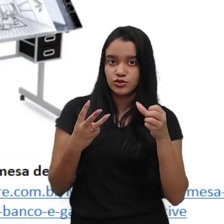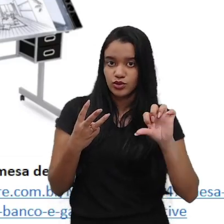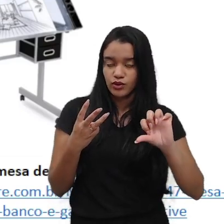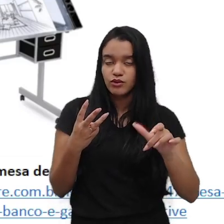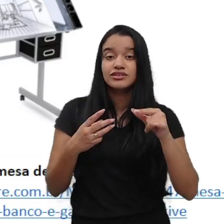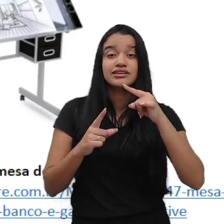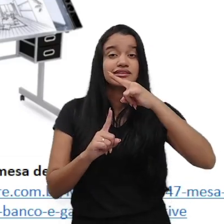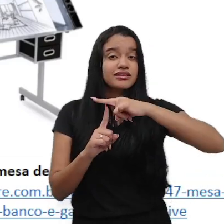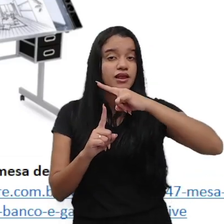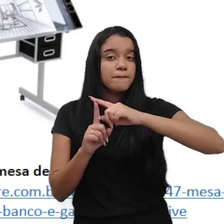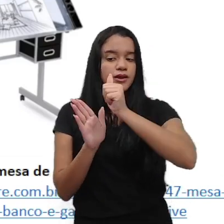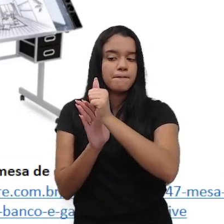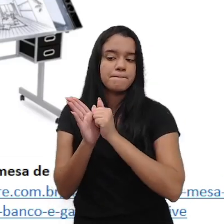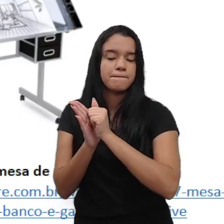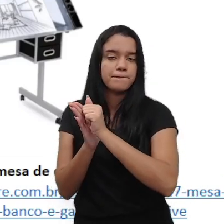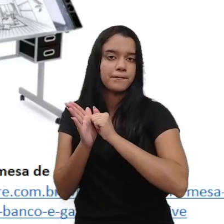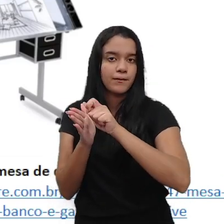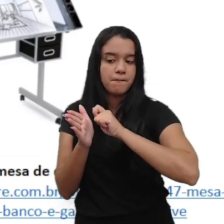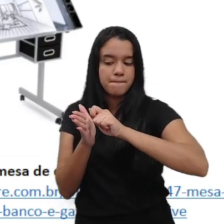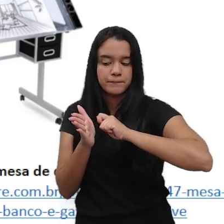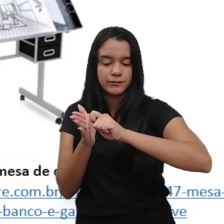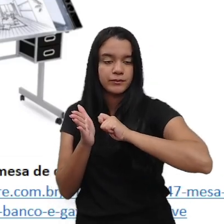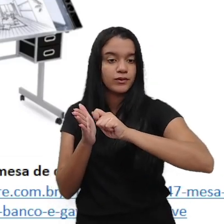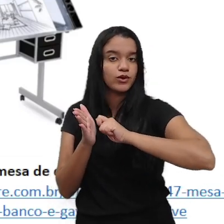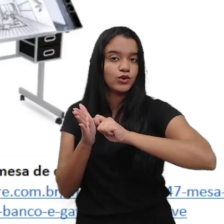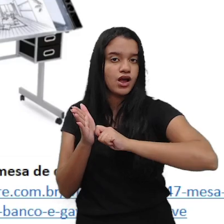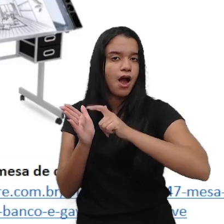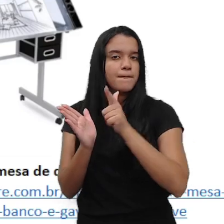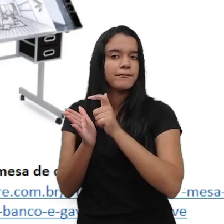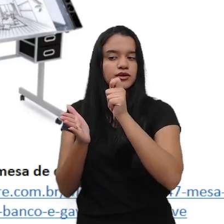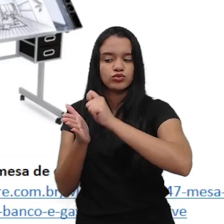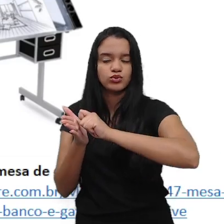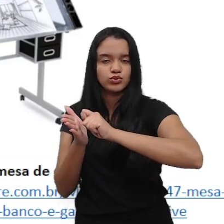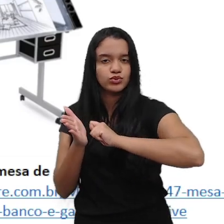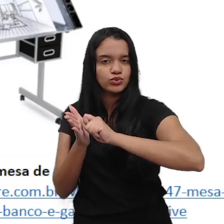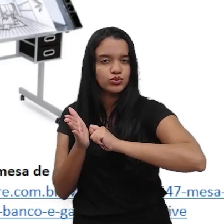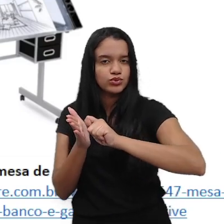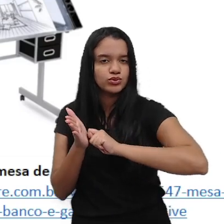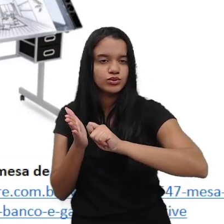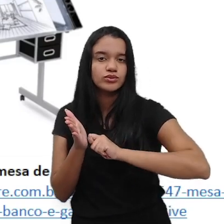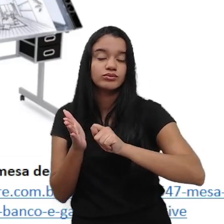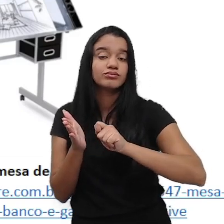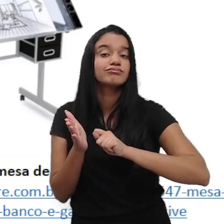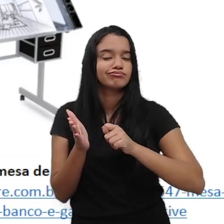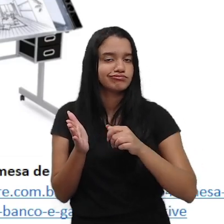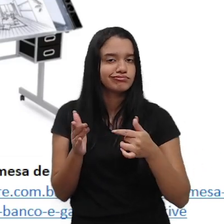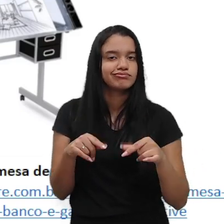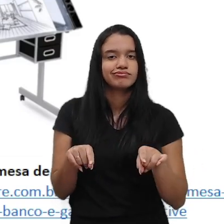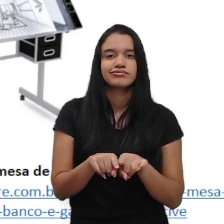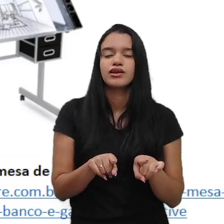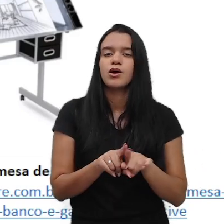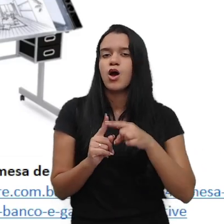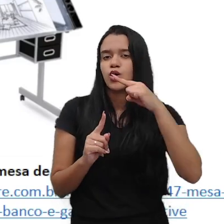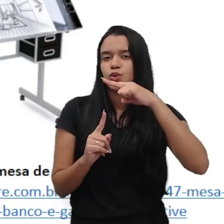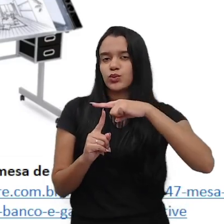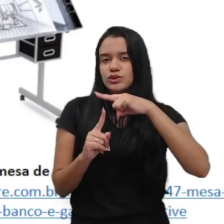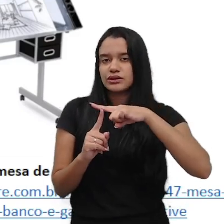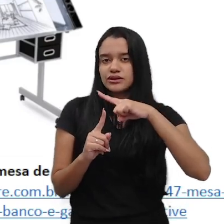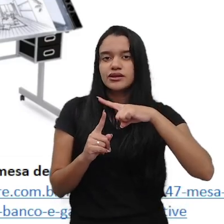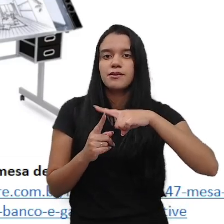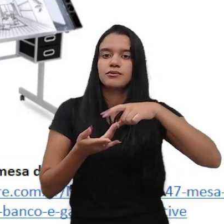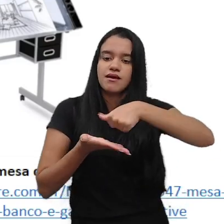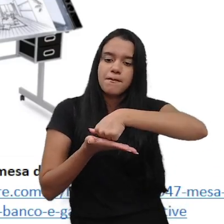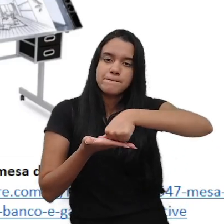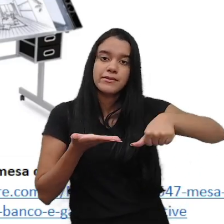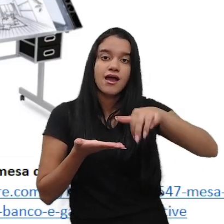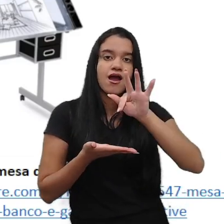tipos de borracha, né? A borracha plástica branca, a borracha de apagar nanquim, né? O tipo de fita que a gente usa